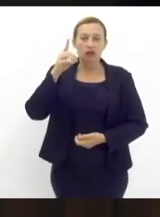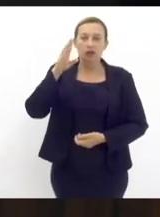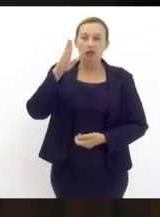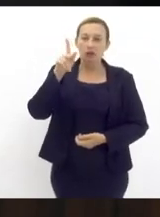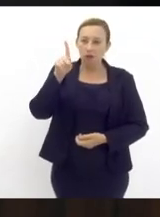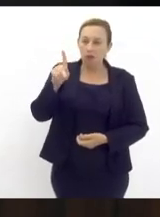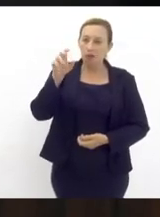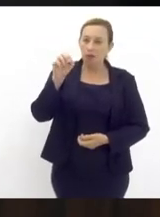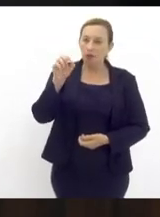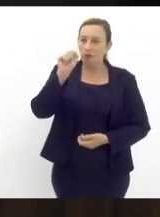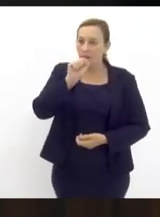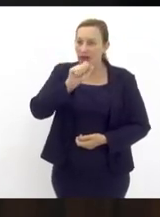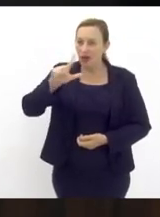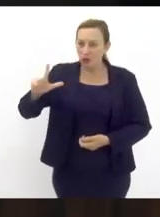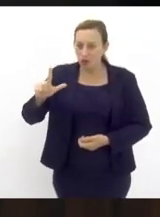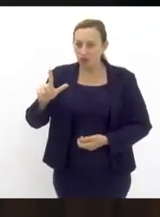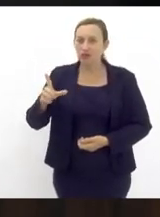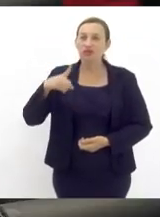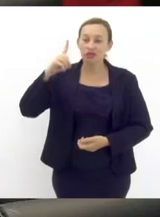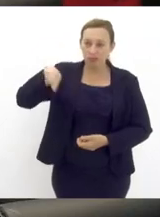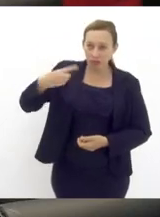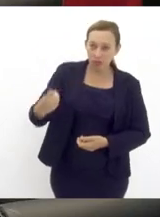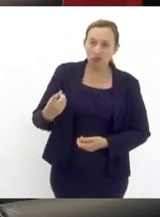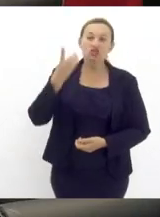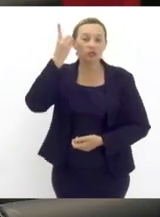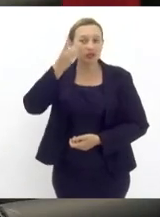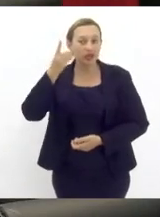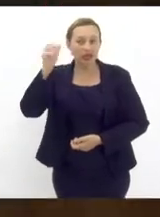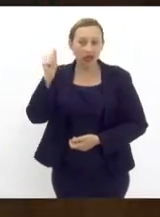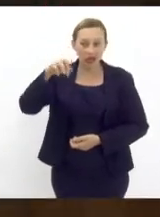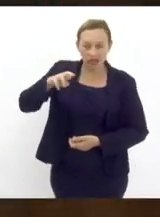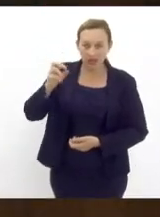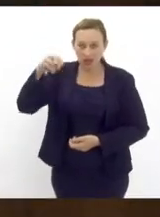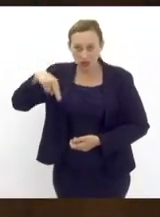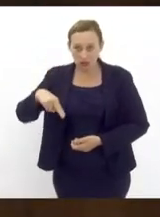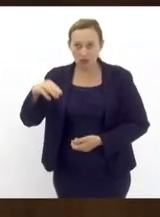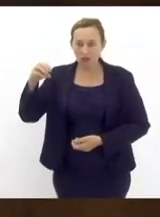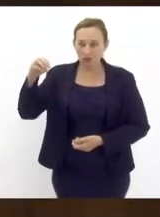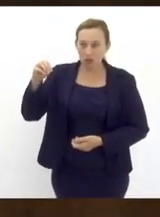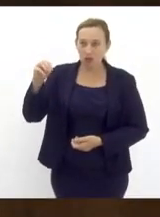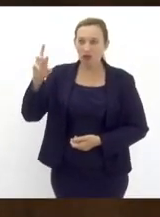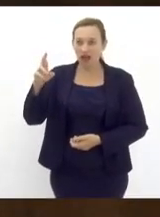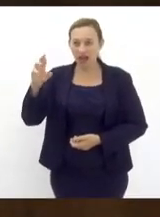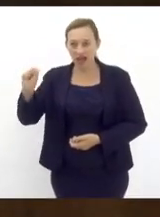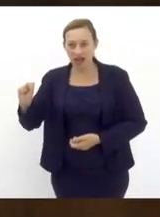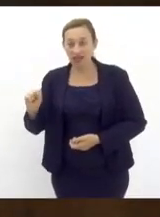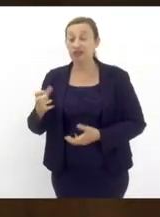depois Deputado Anderson Moraes Obrigado Presidente queria fazer saber